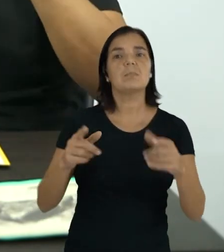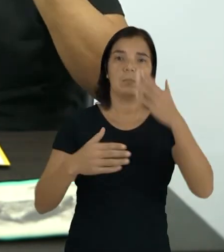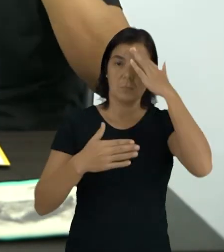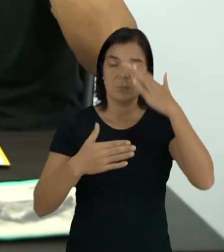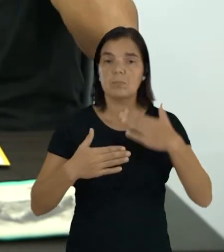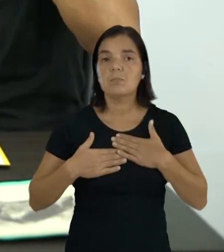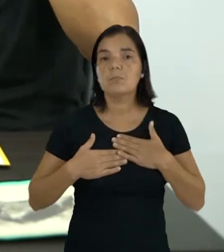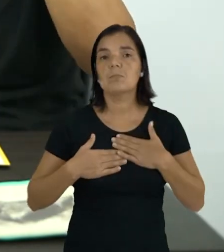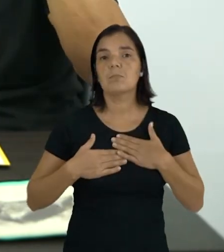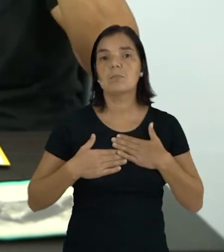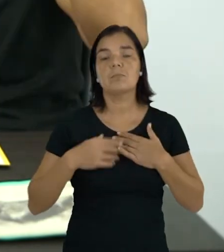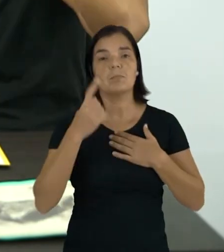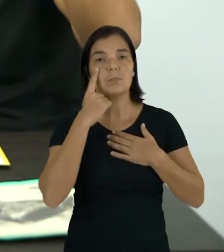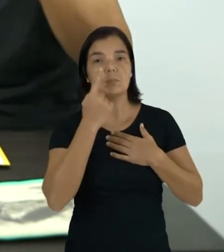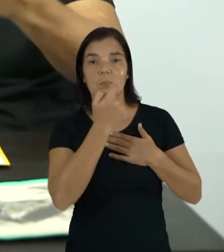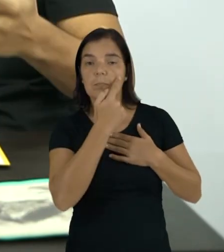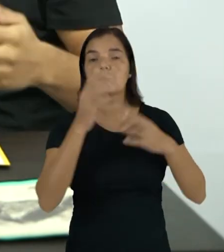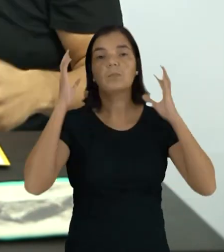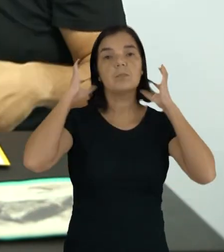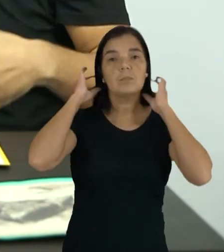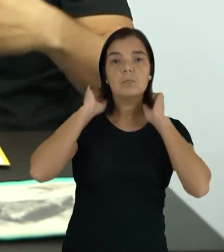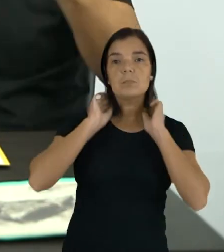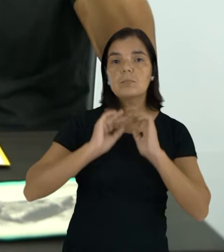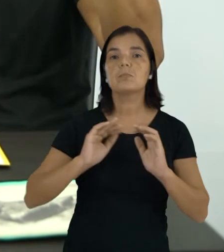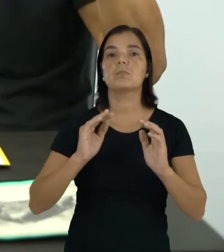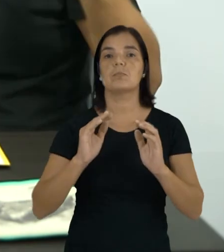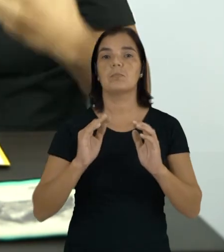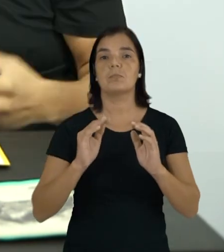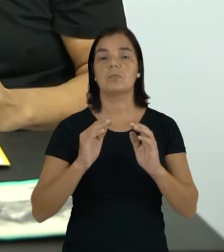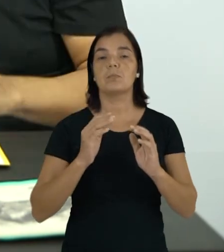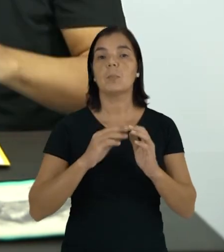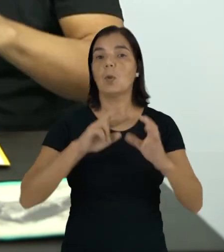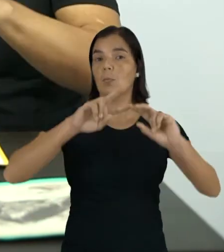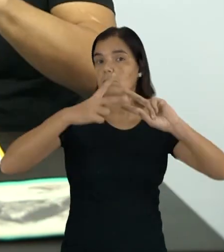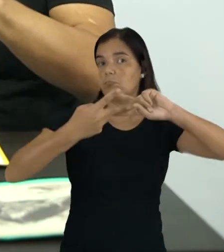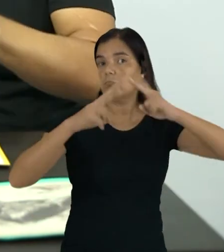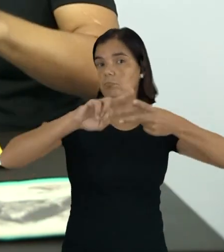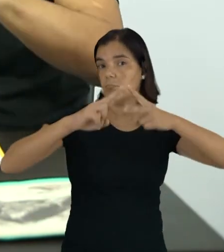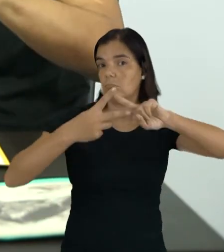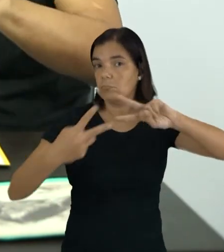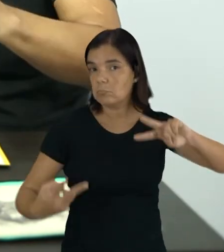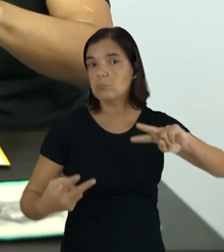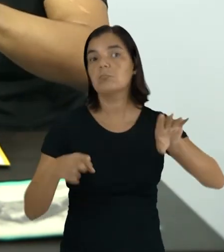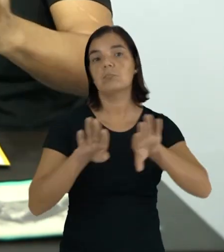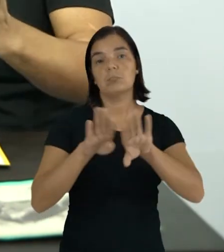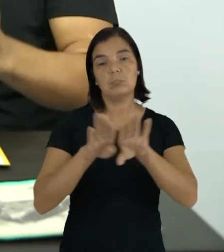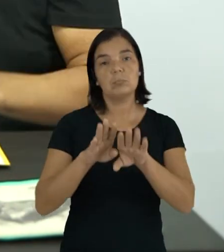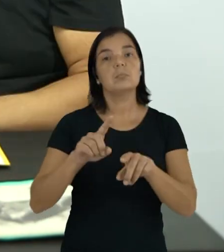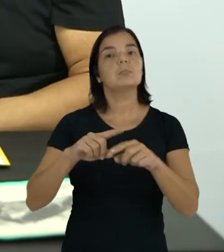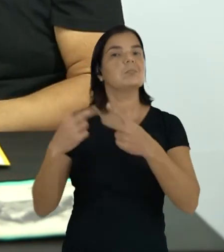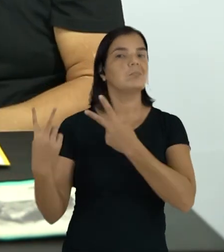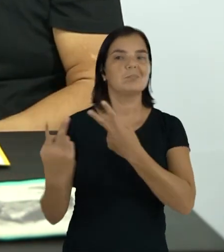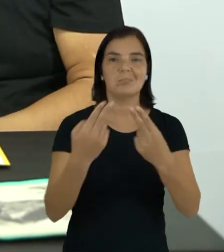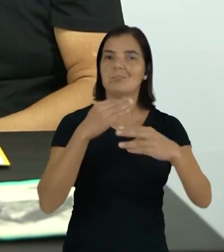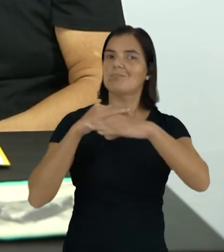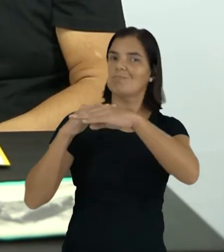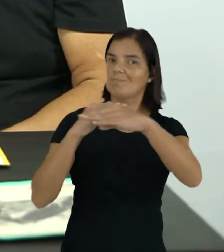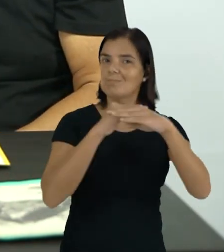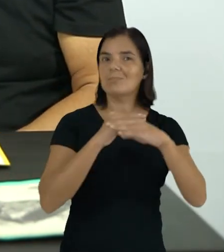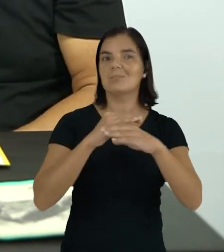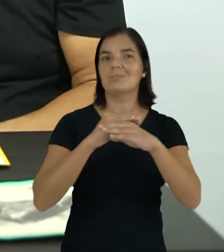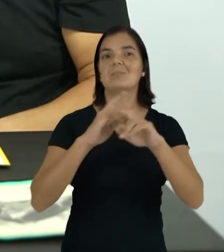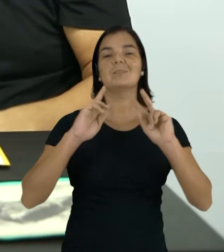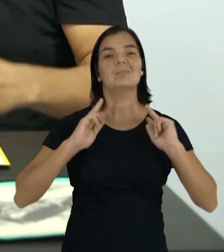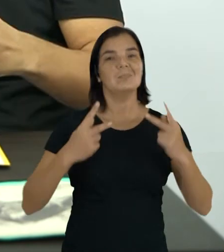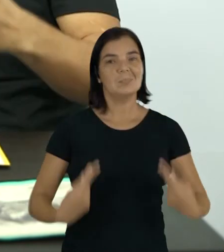físicas nos olhos, no cabelo, no nosso biotipo, mas nós somos iguais, nós somos seres